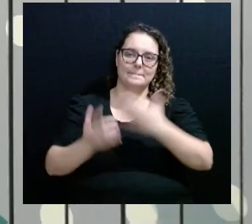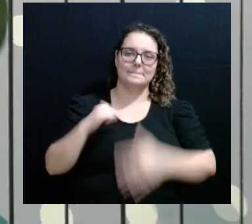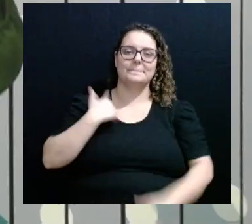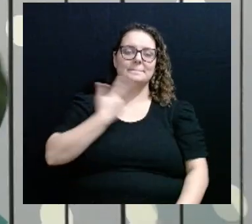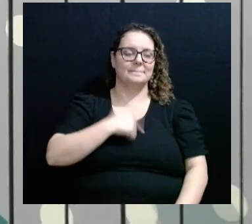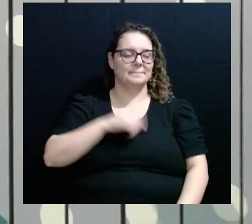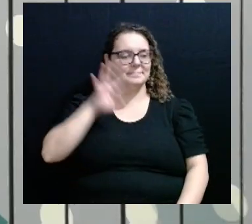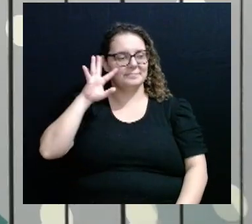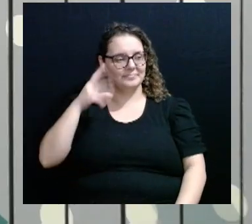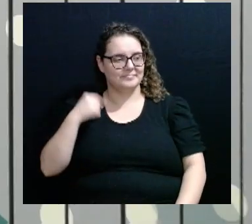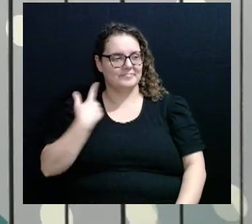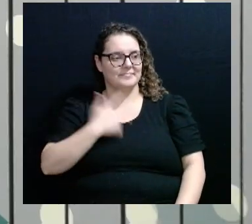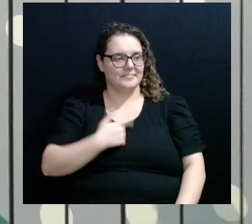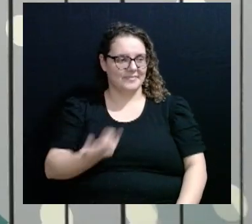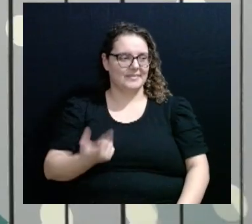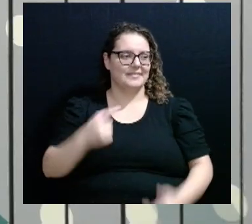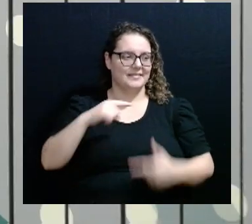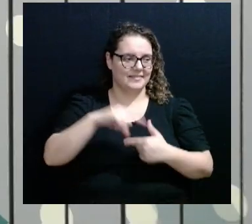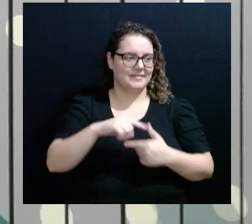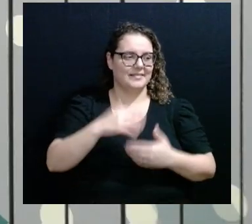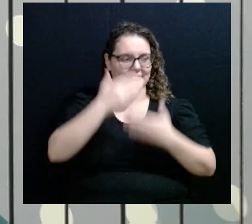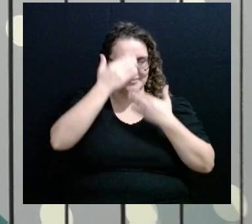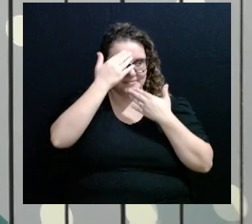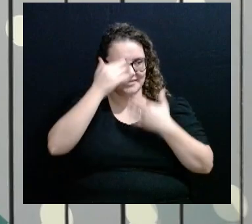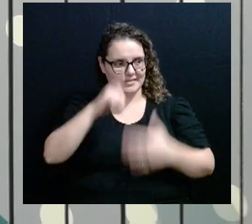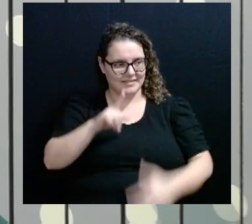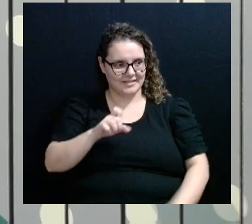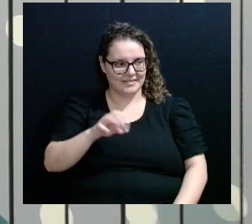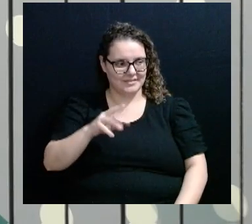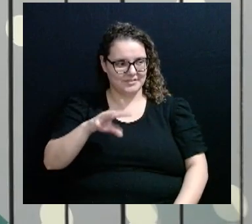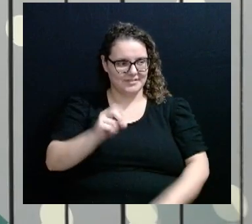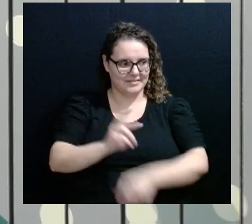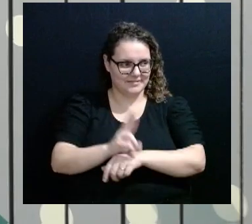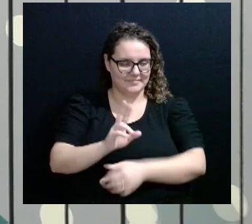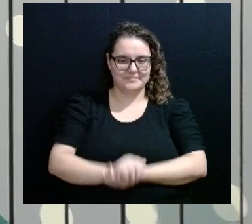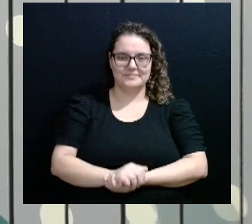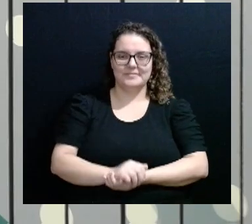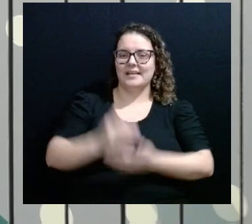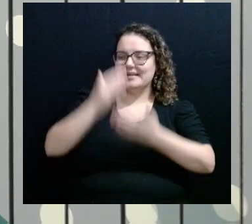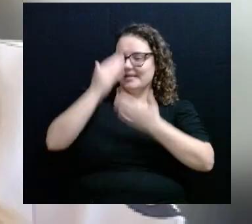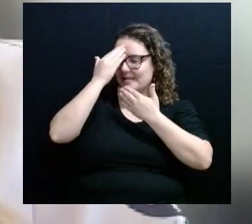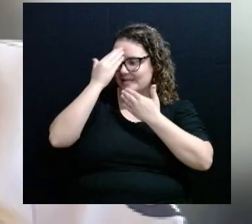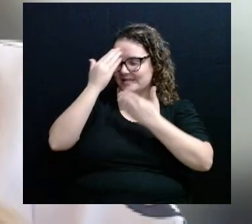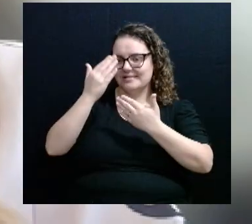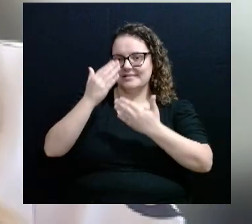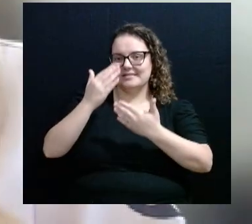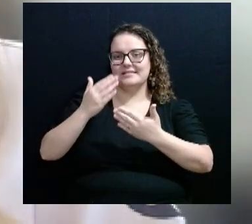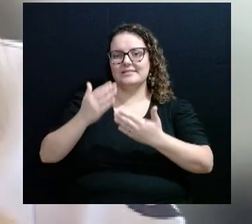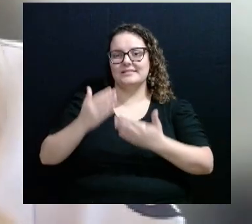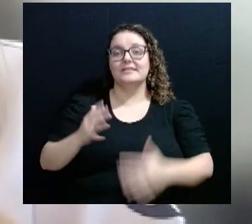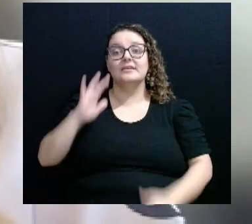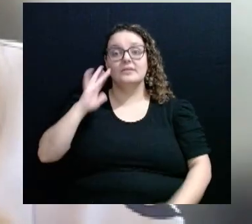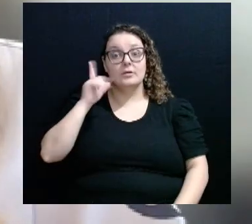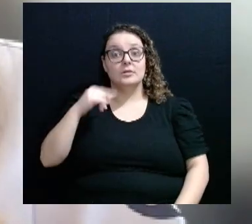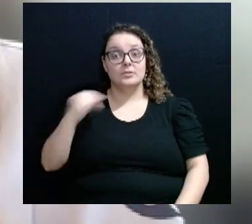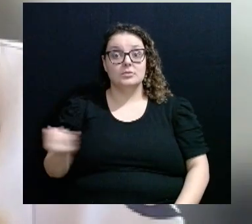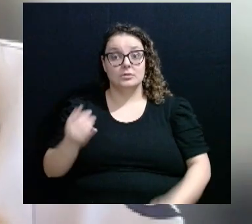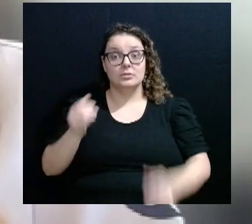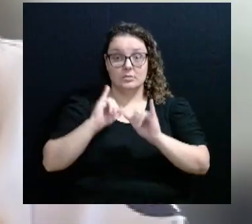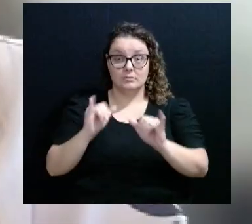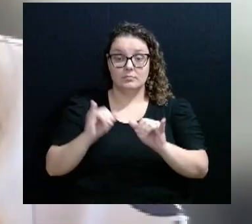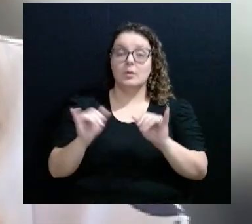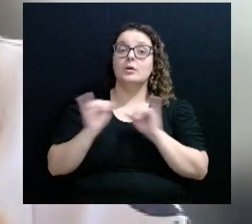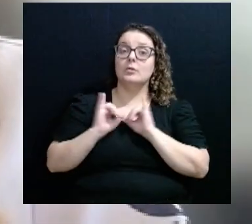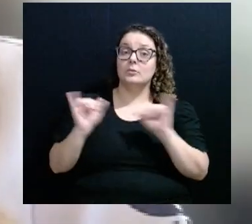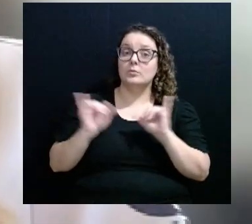por compartilhar todo o seu conhecimento aqui com a gente. Muito obrigada, viu, doutora Letícia? Muito obrigada, e obrigada porque eu acho que é